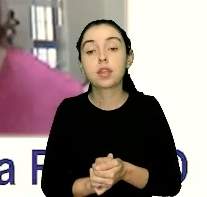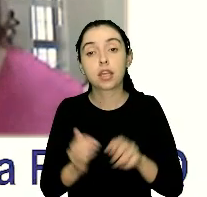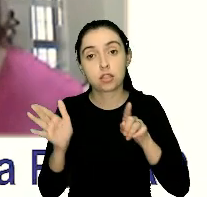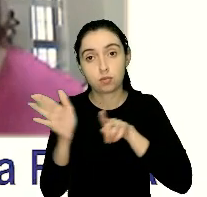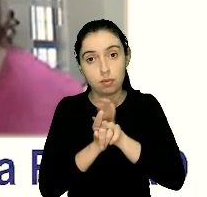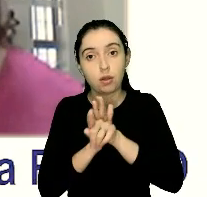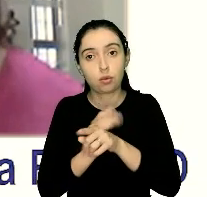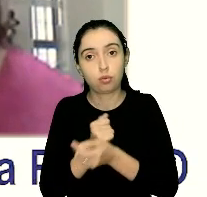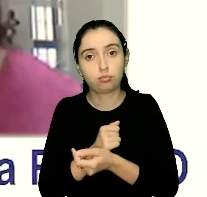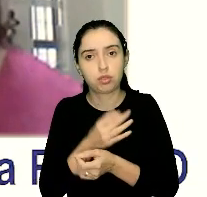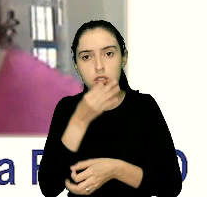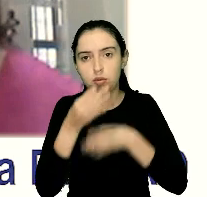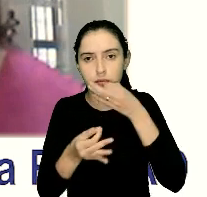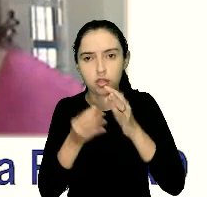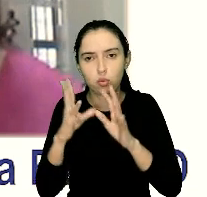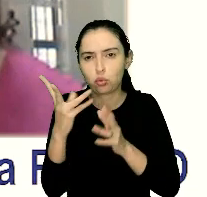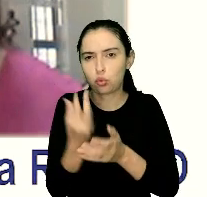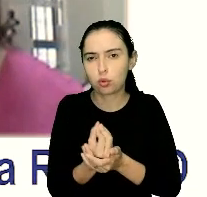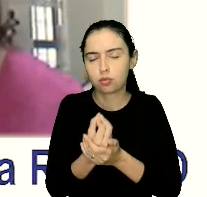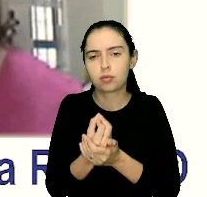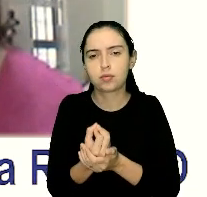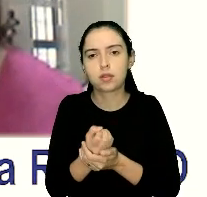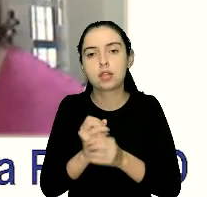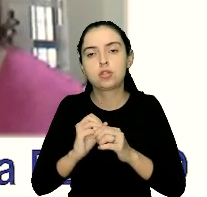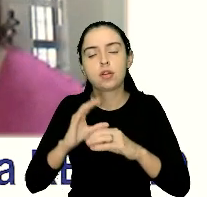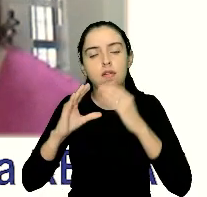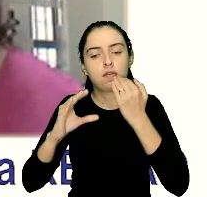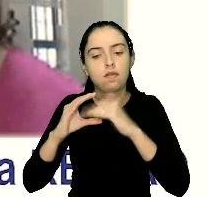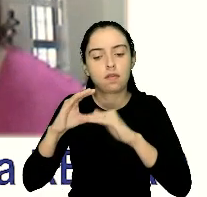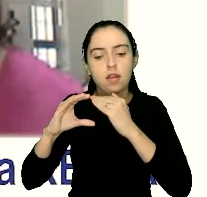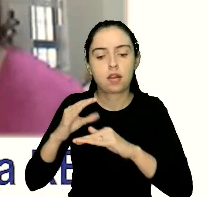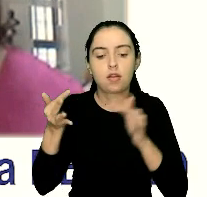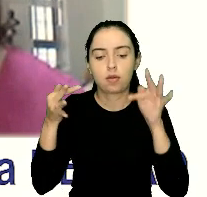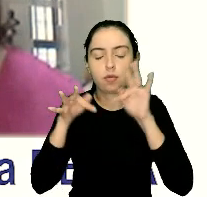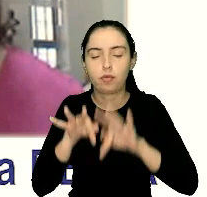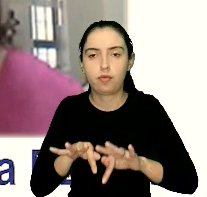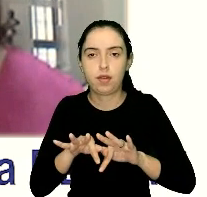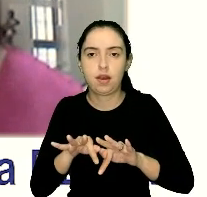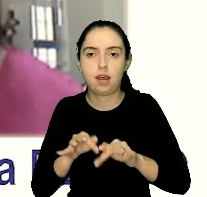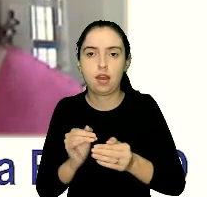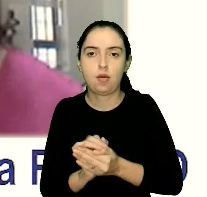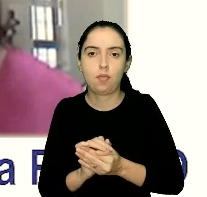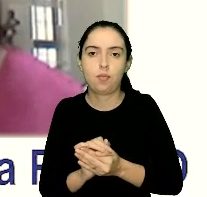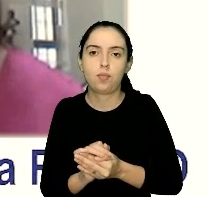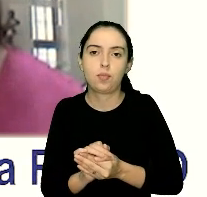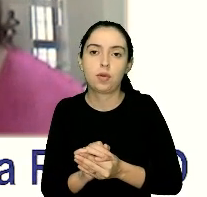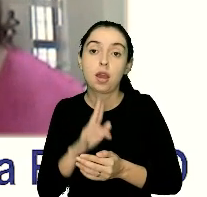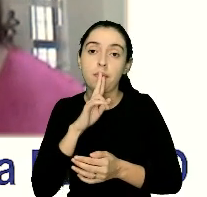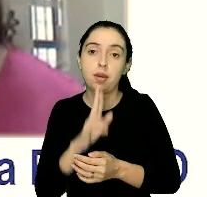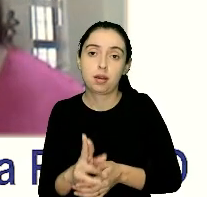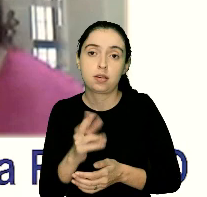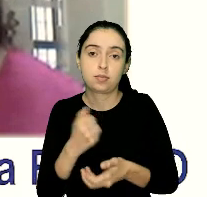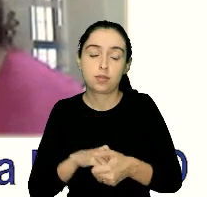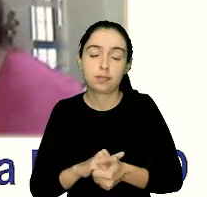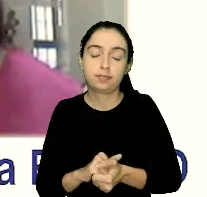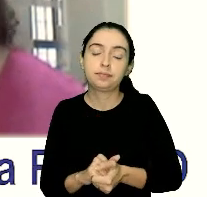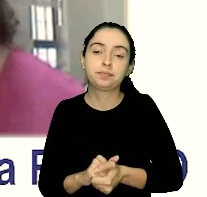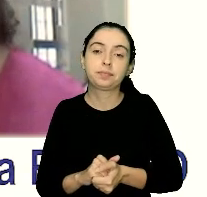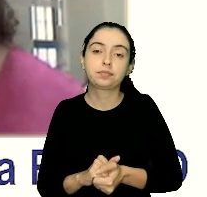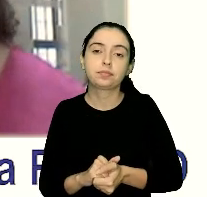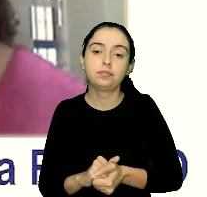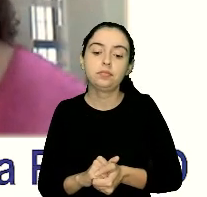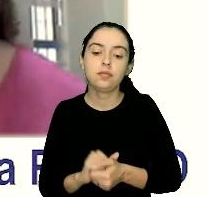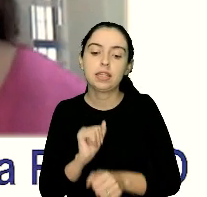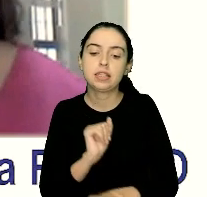serão repassadas ao final para serem respondidas. Enquanto a Iris